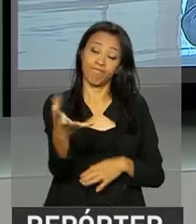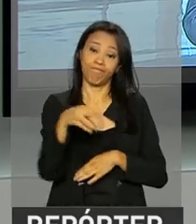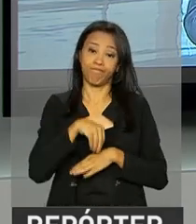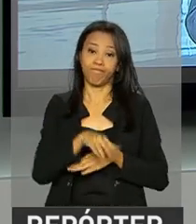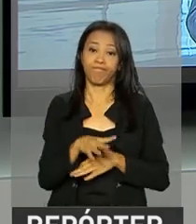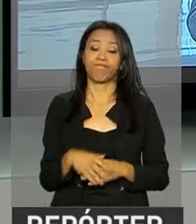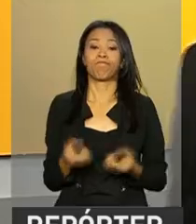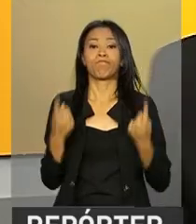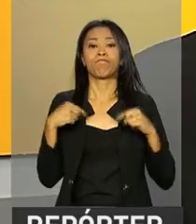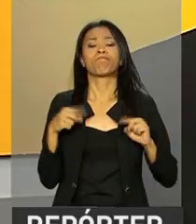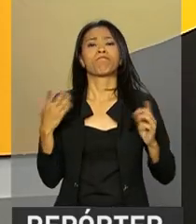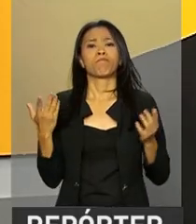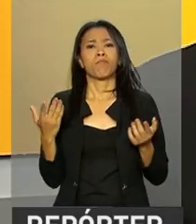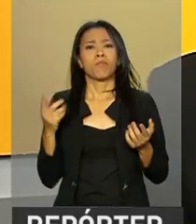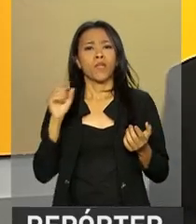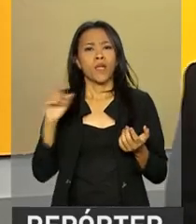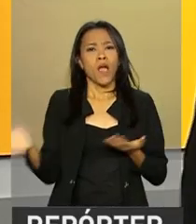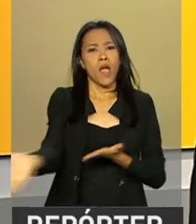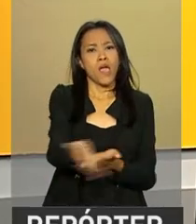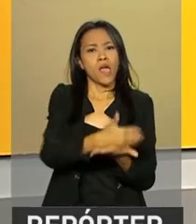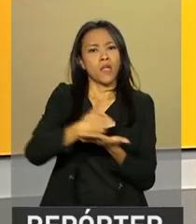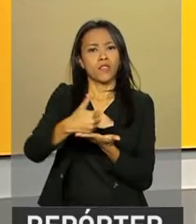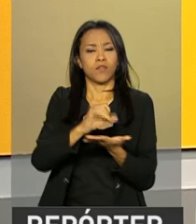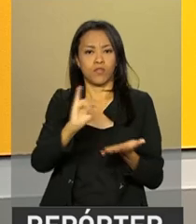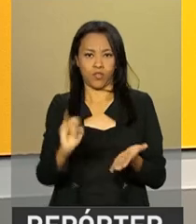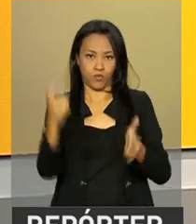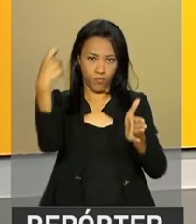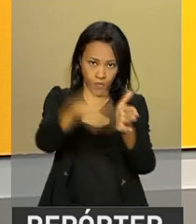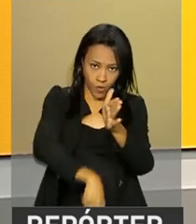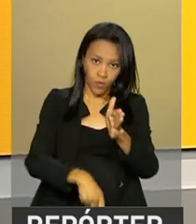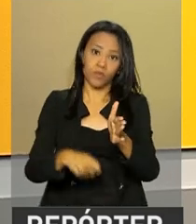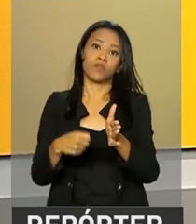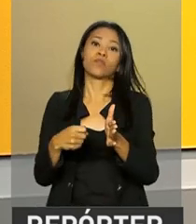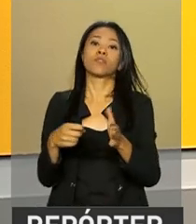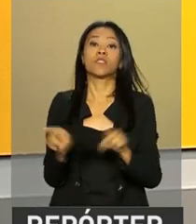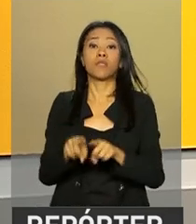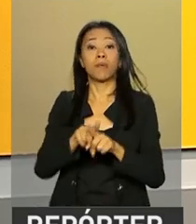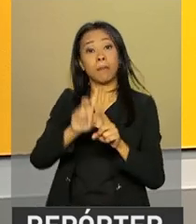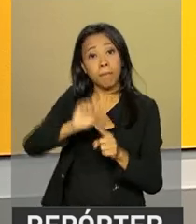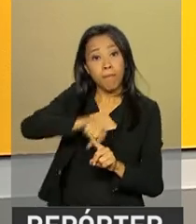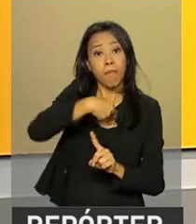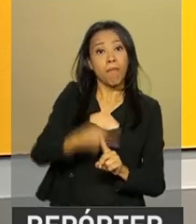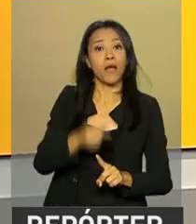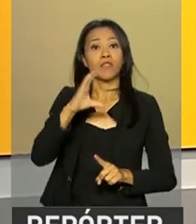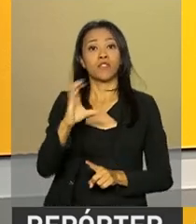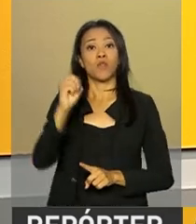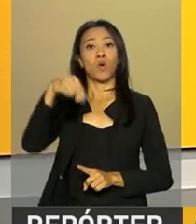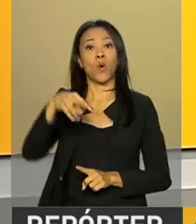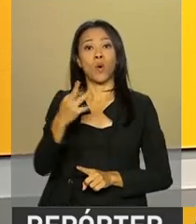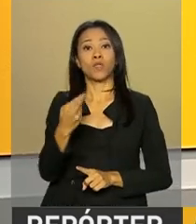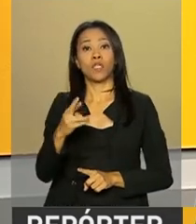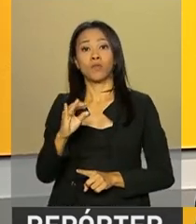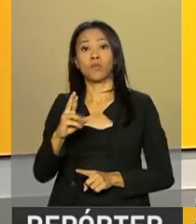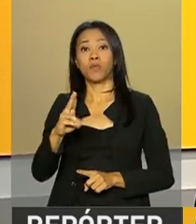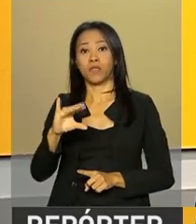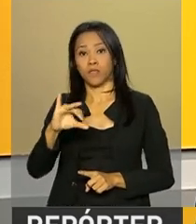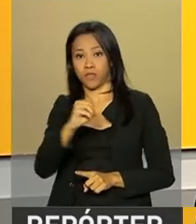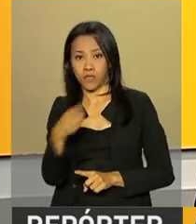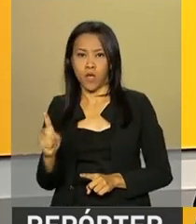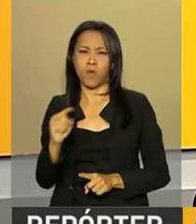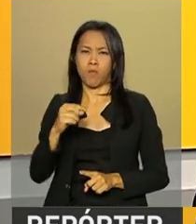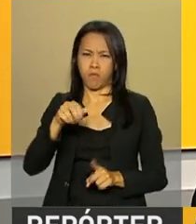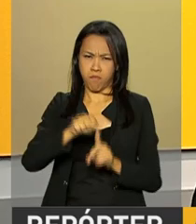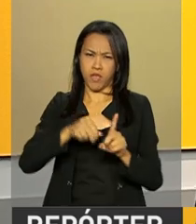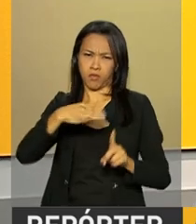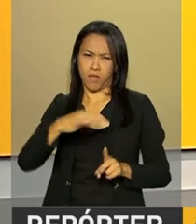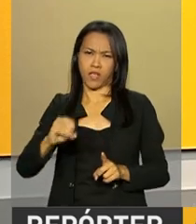informações e olha a arrecadação de impostos e contribuições federais no mês de março chegou a quase 99 bilhões